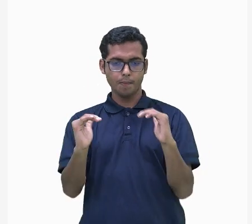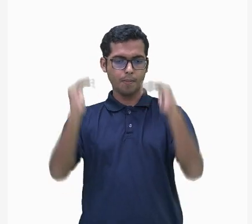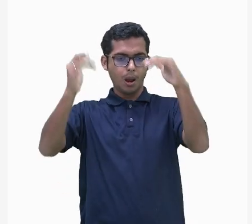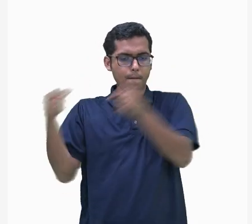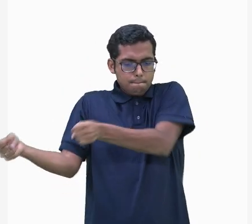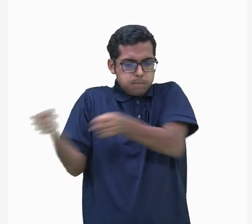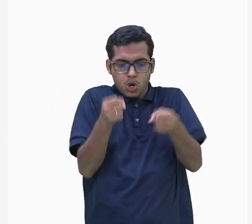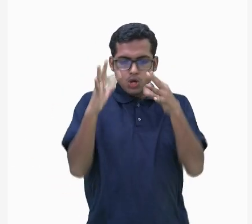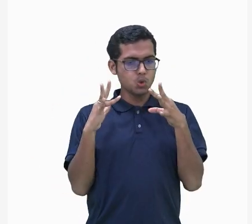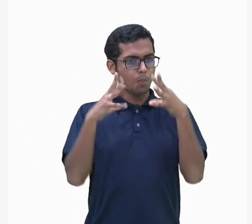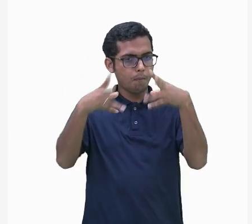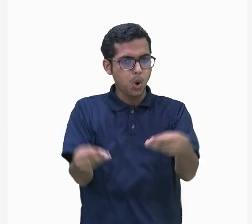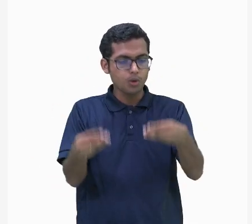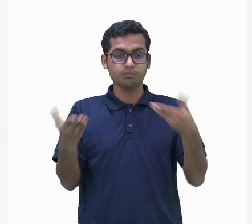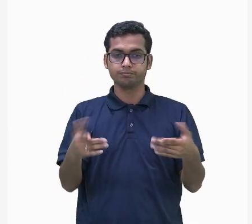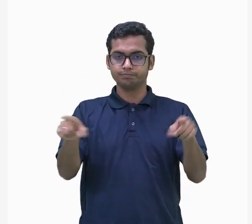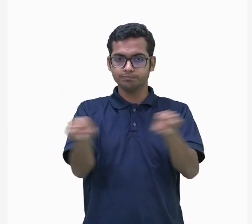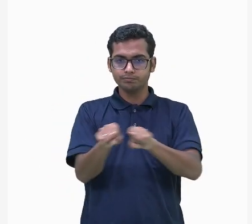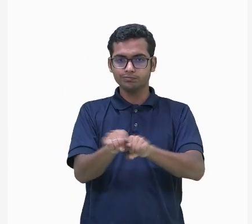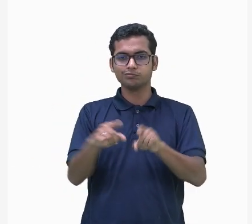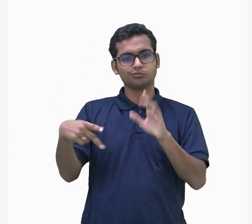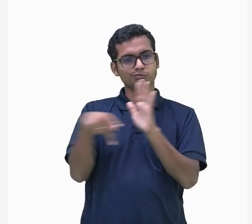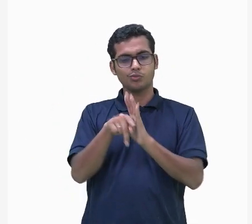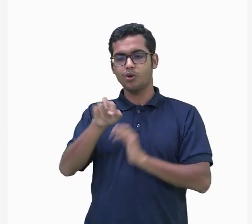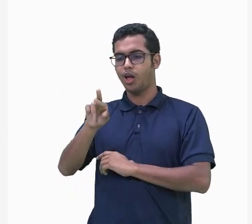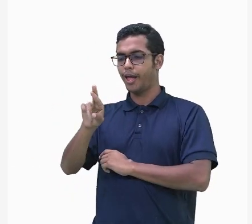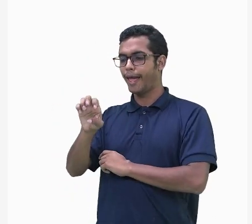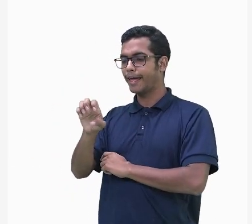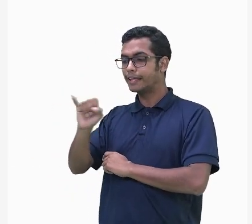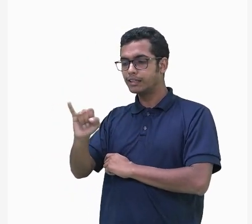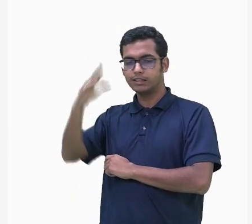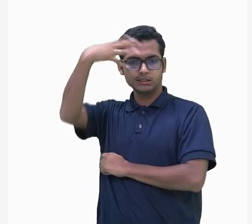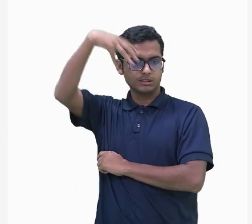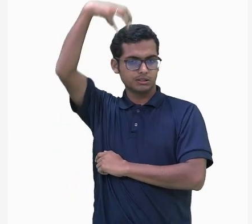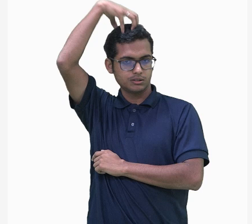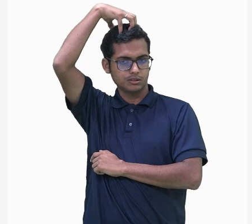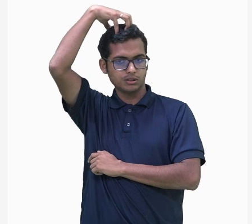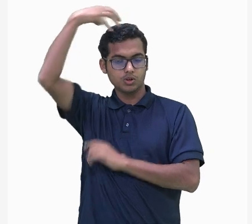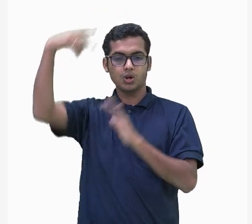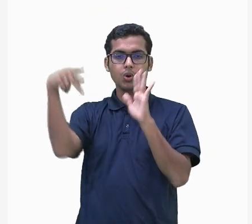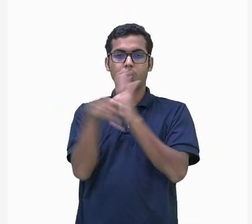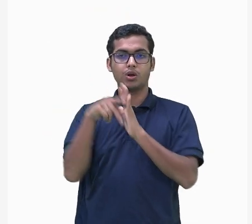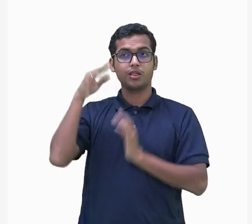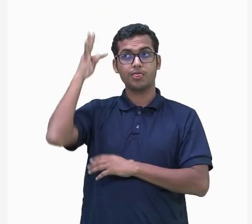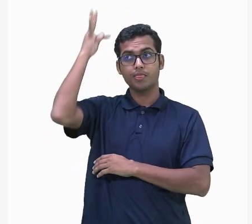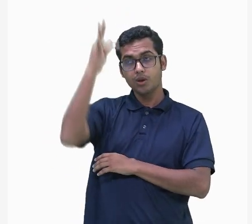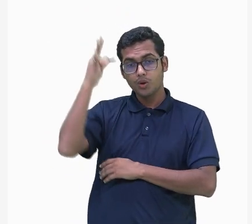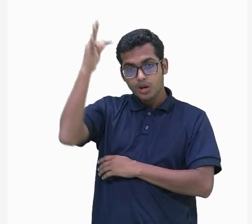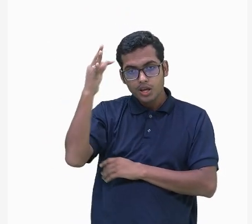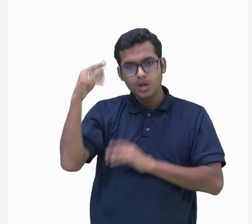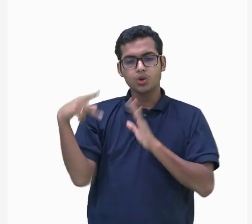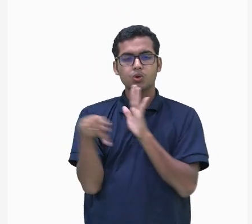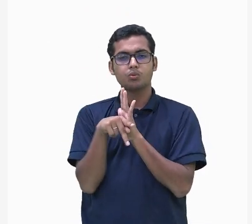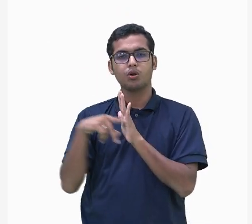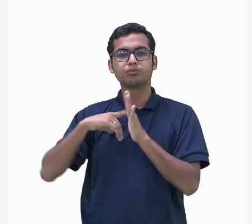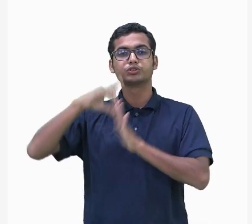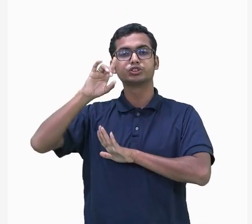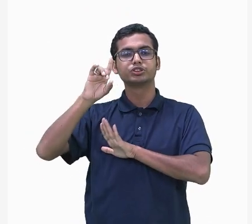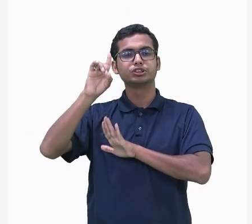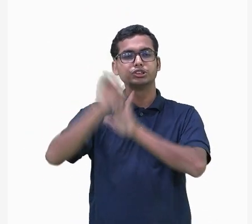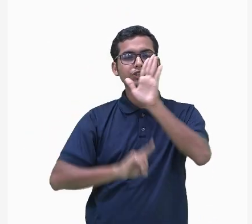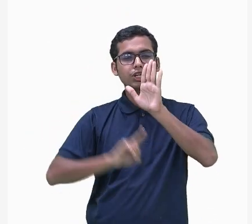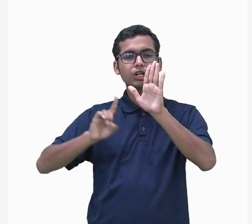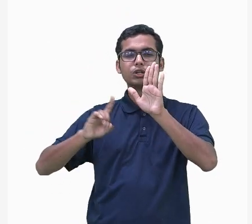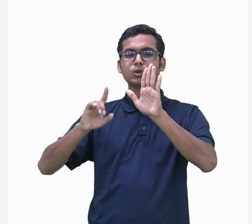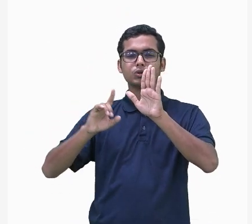autoridade política sobre o rei com o apoio da teoria do direito divino. O que essa teoria do antigo do